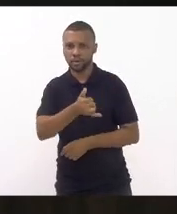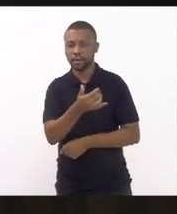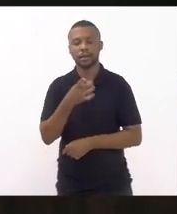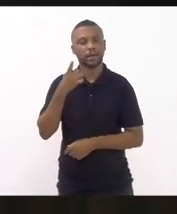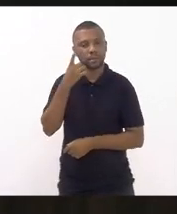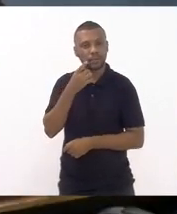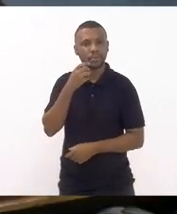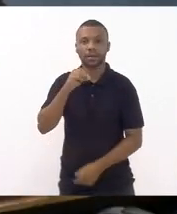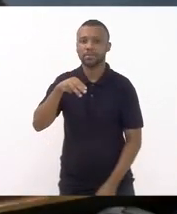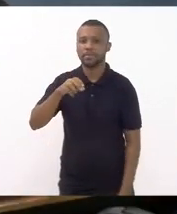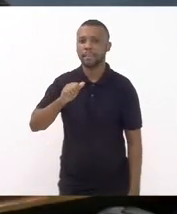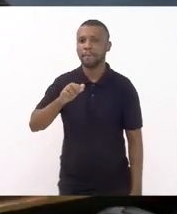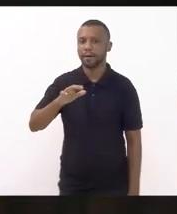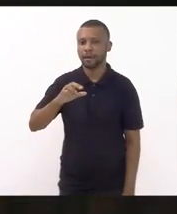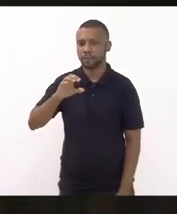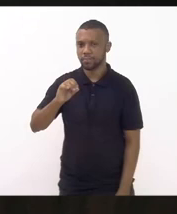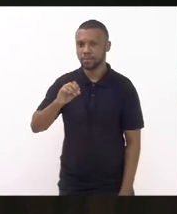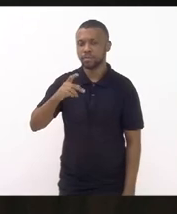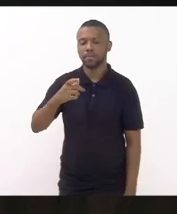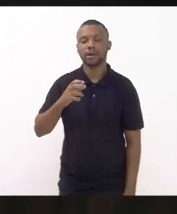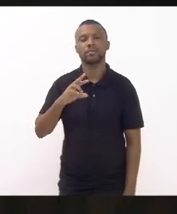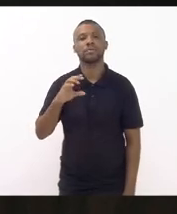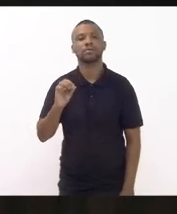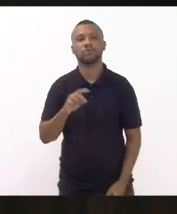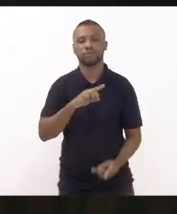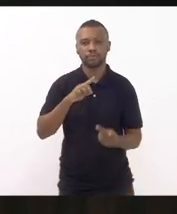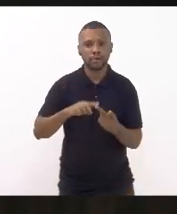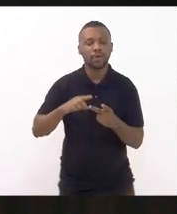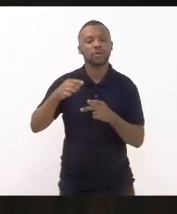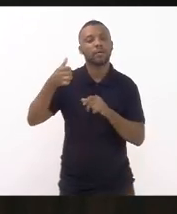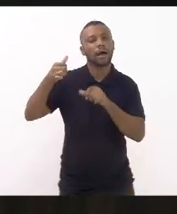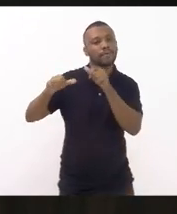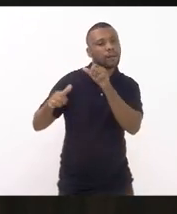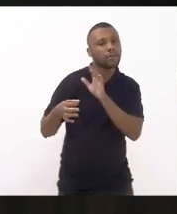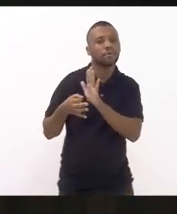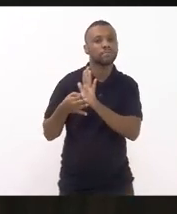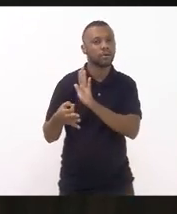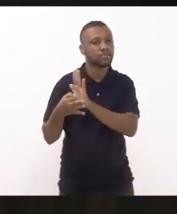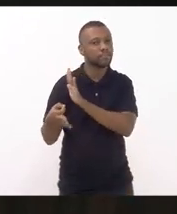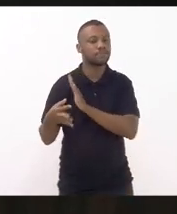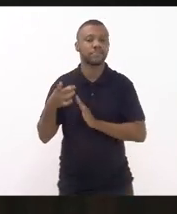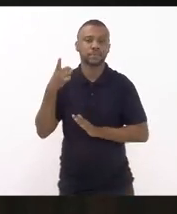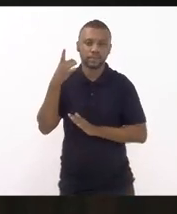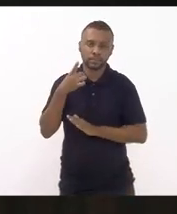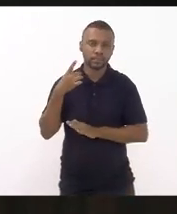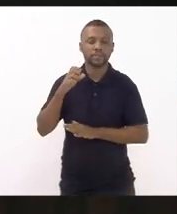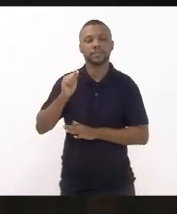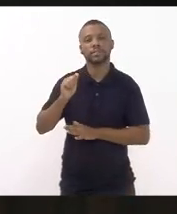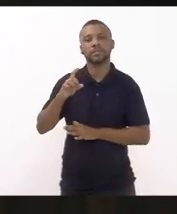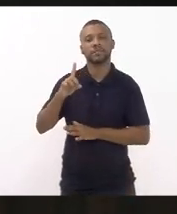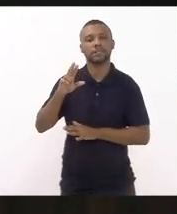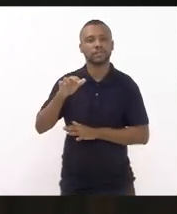Márcio Pacheco. Logo em seguida, dos pareceres, deputada Adriana,